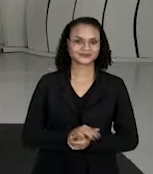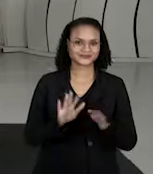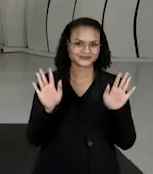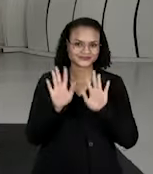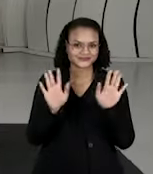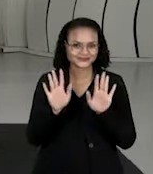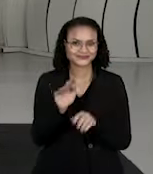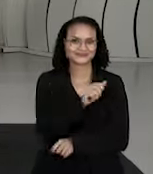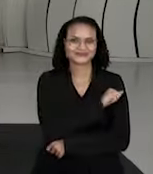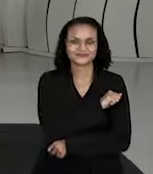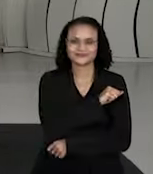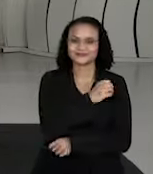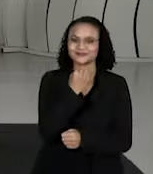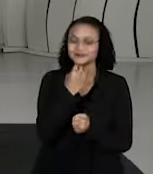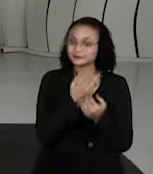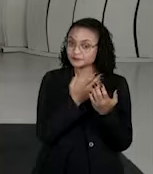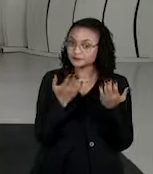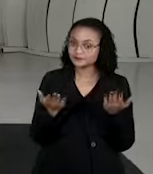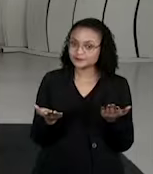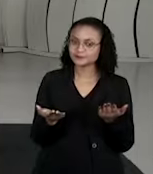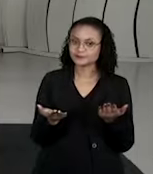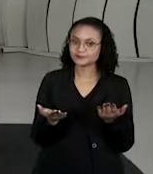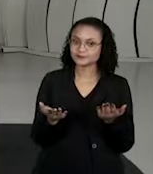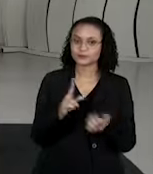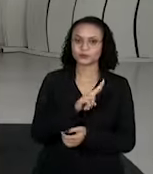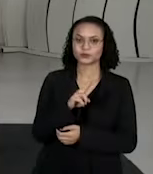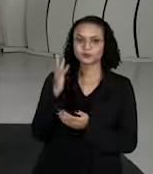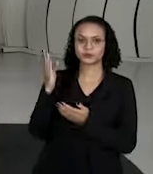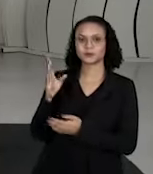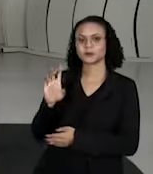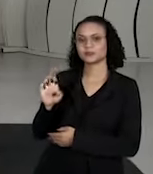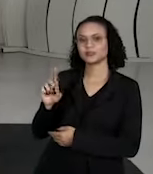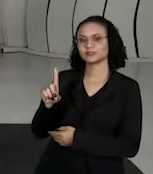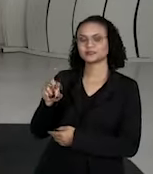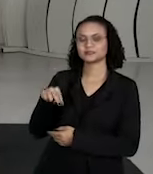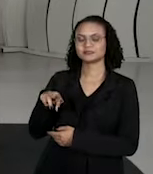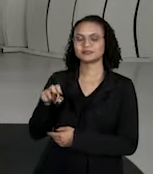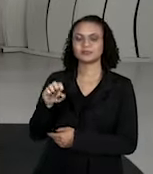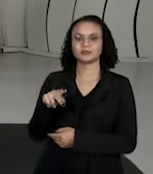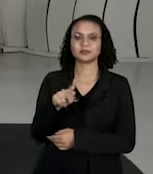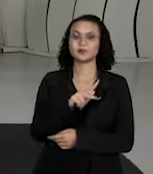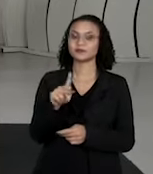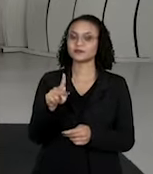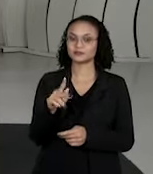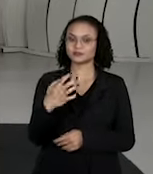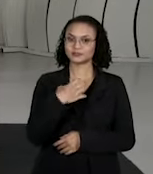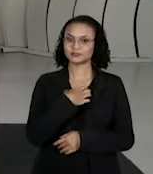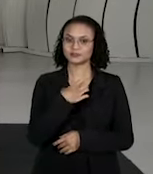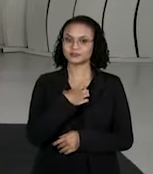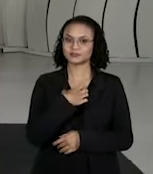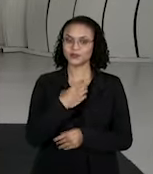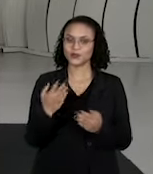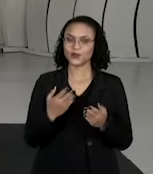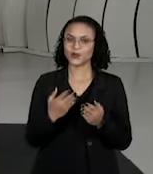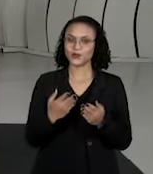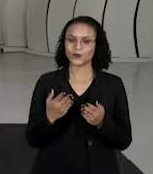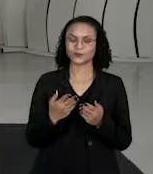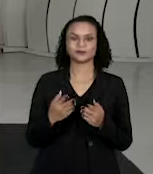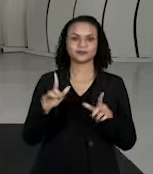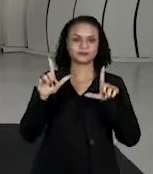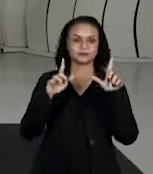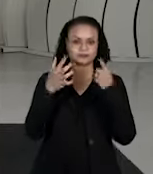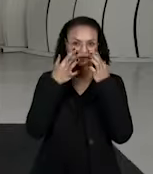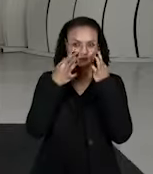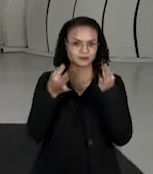Olá, estudante! Tudo bem com vocês? Meu nome é Edneia, sou professora de ciências. Estamos aqui para mais uma aula no Se Liga na